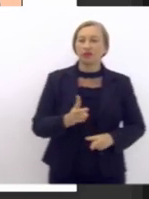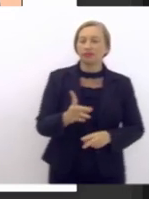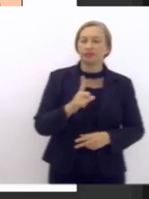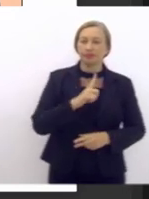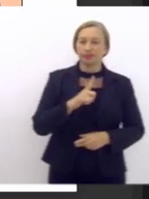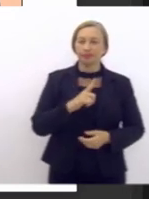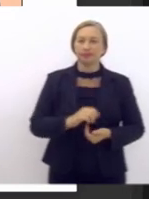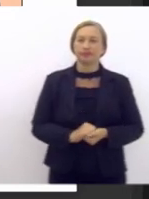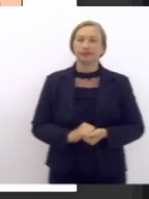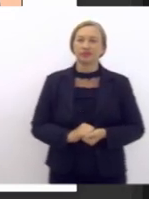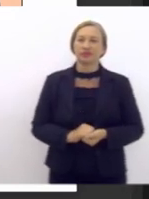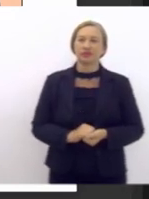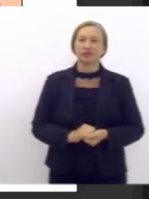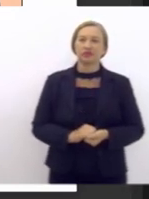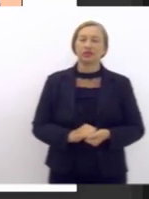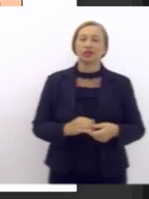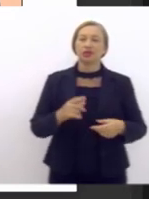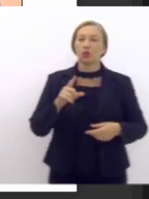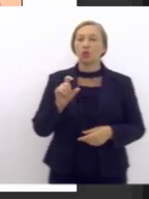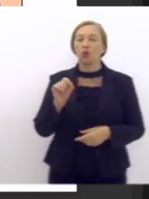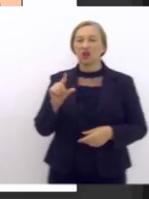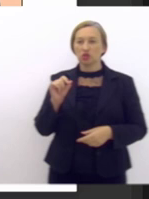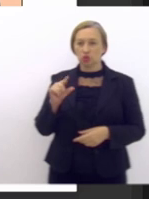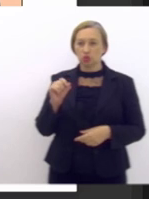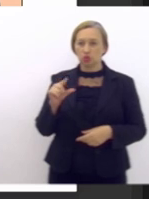aqui esse ícone azulzinho, né,